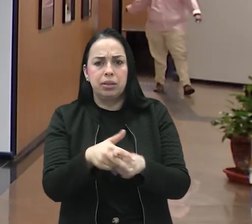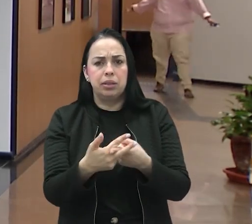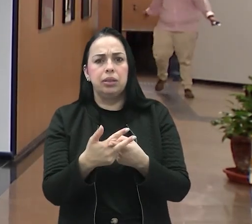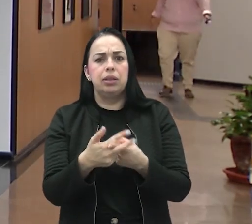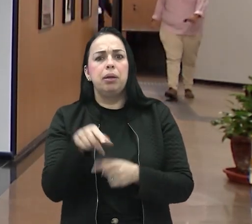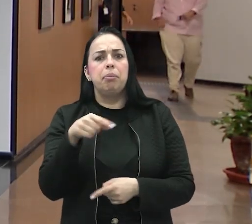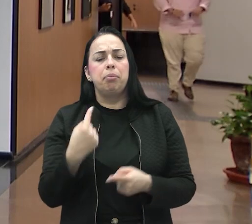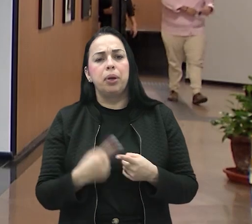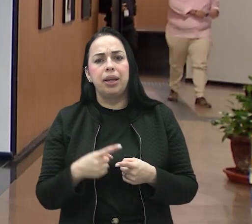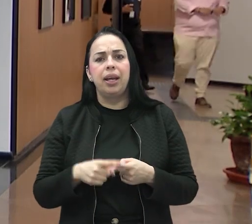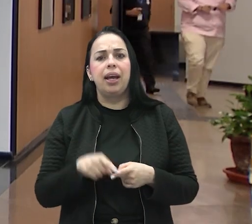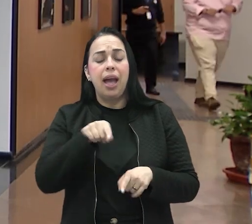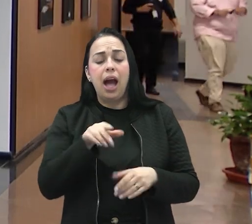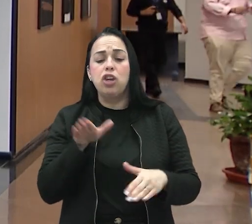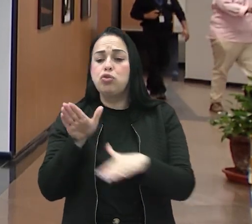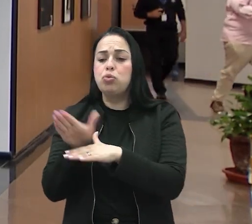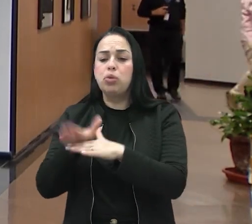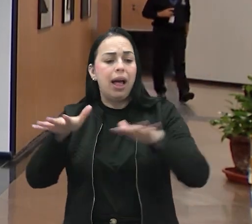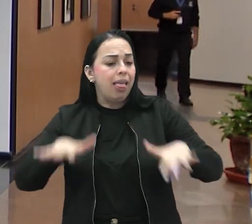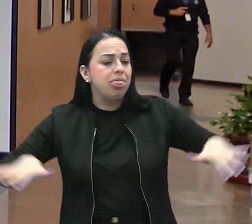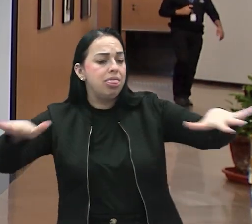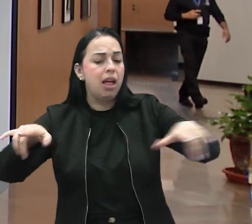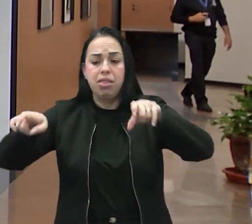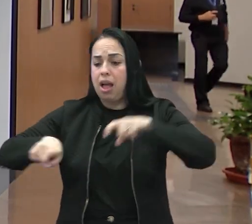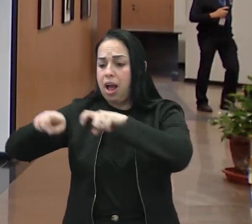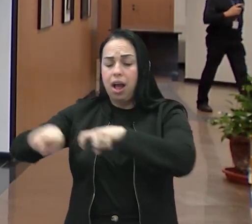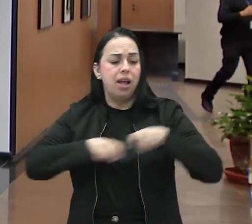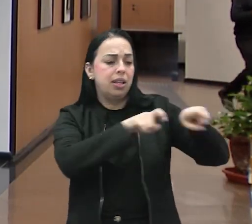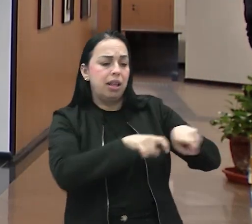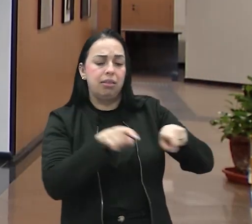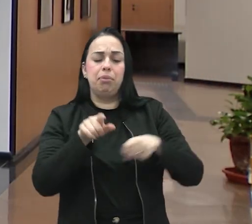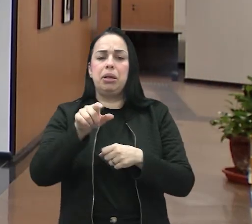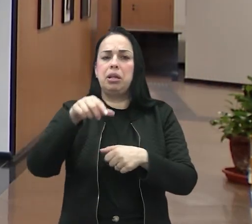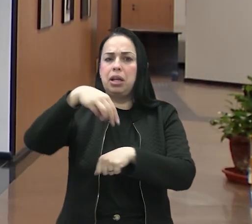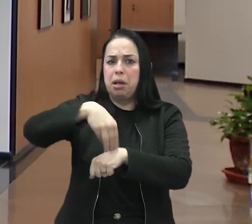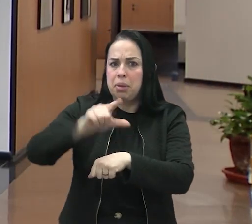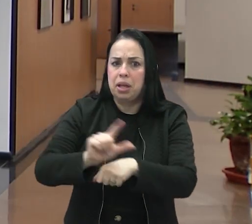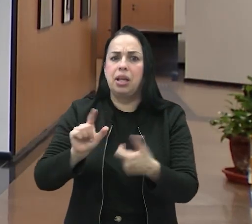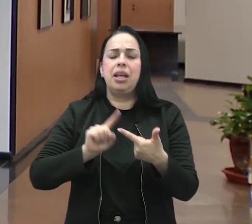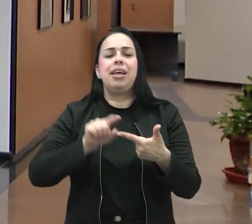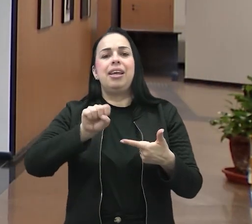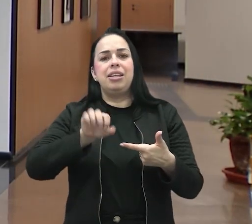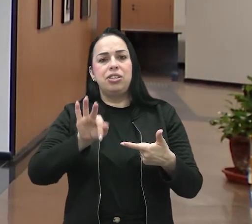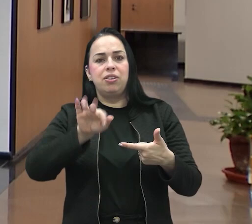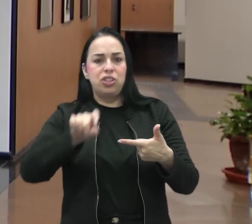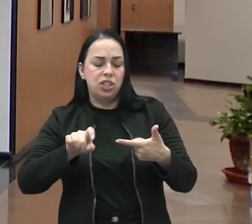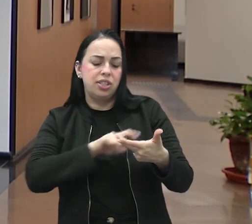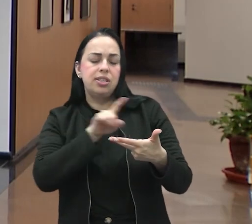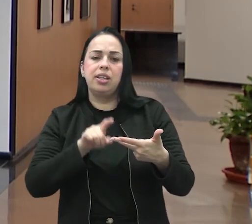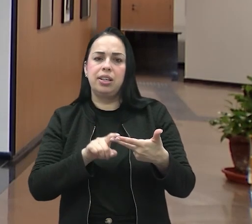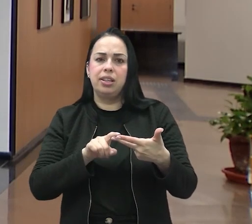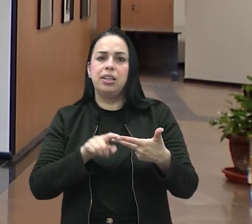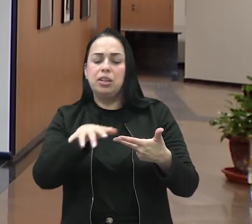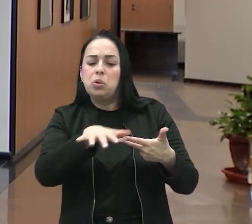do escoamento da produção rural também, que nós temos ali, que liga Monteiro Lobato, São Francisco Xavier, regiões ali dos